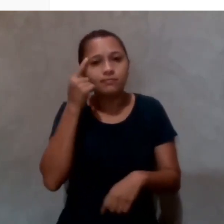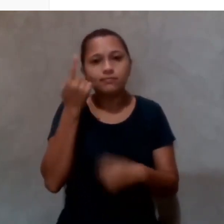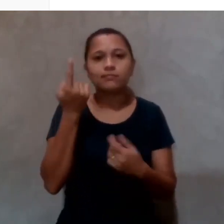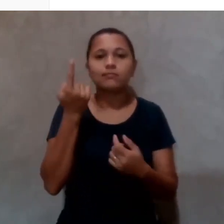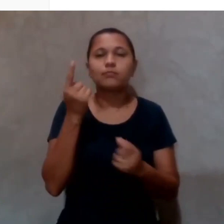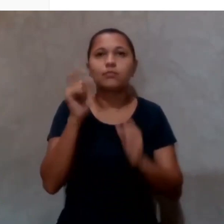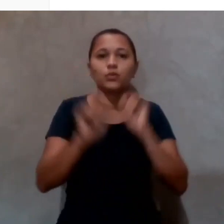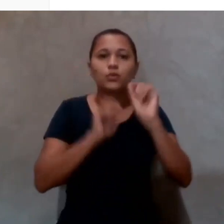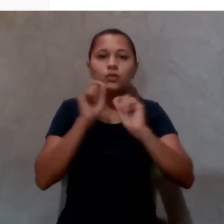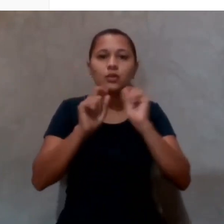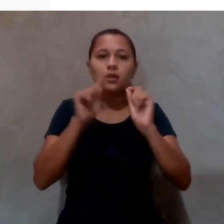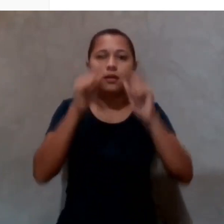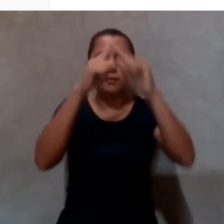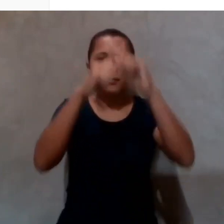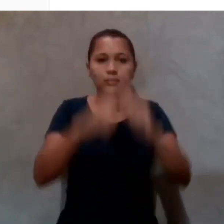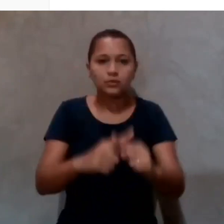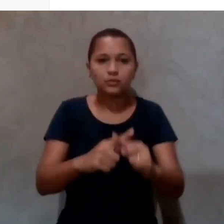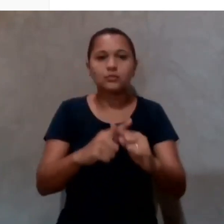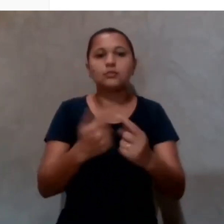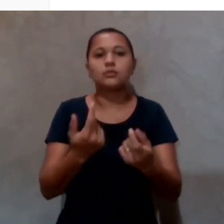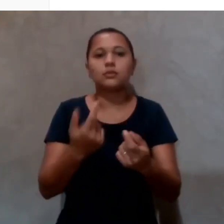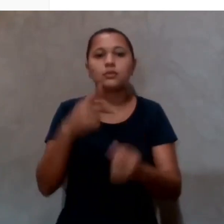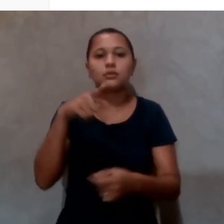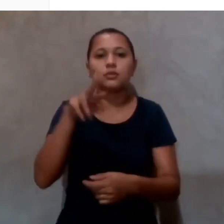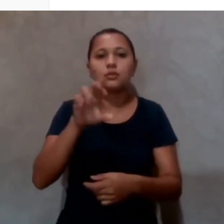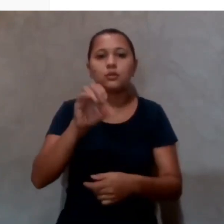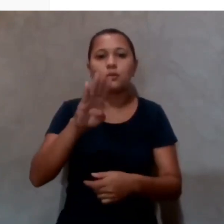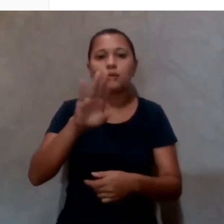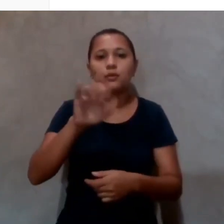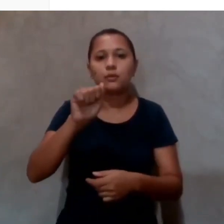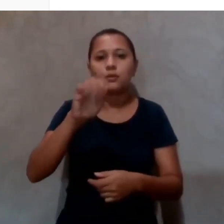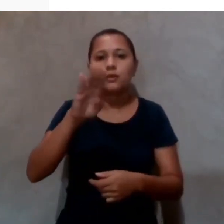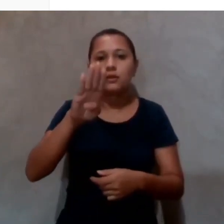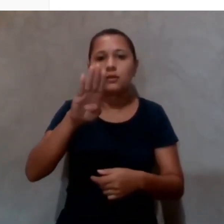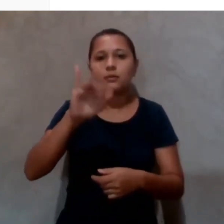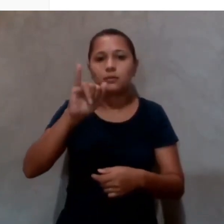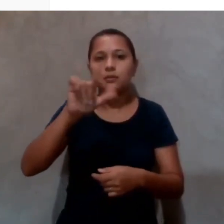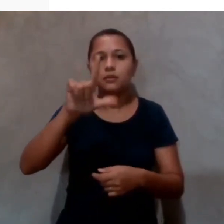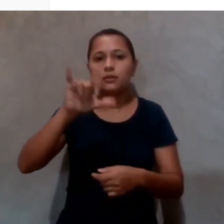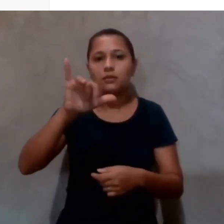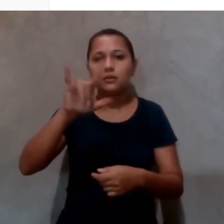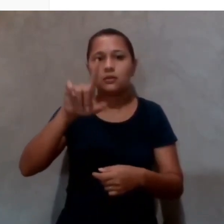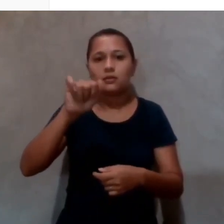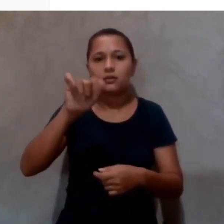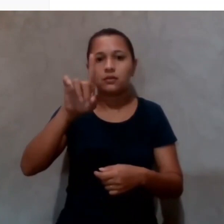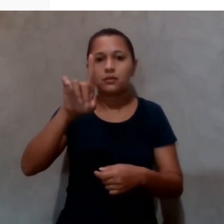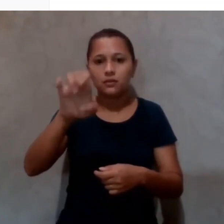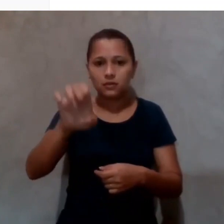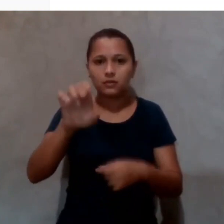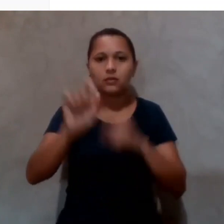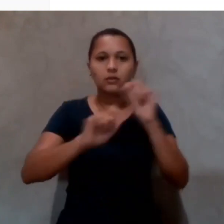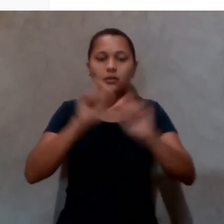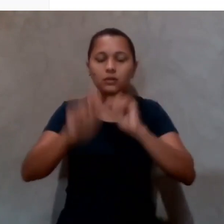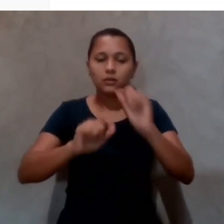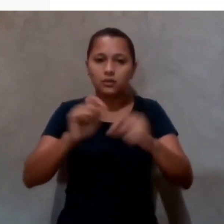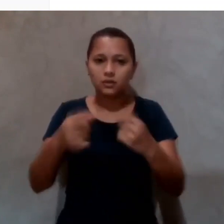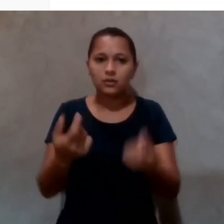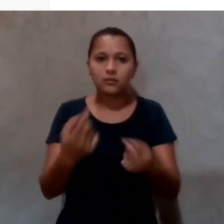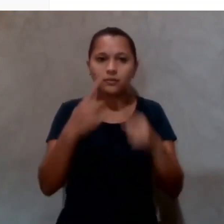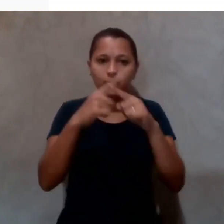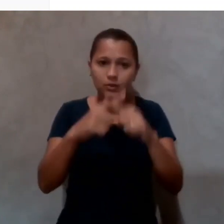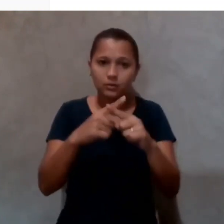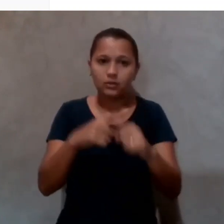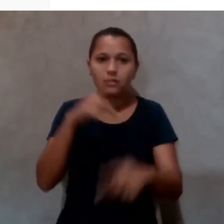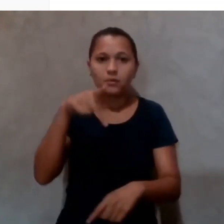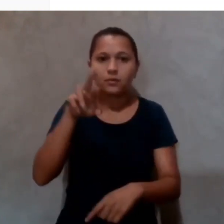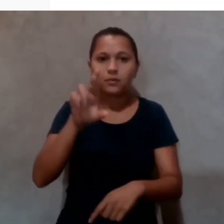que diz a multiplicação de probabilidades? A multiplicação de probabilidade nos diz o seguinte: se um acontecimento